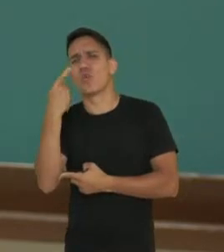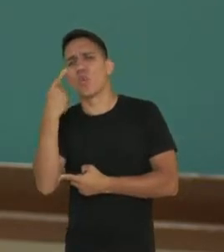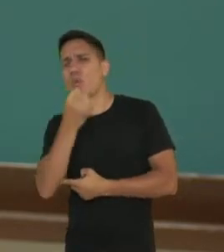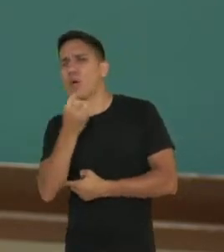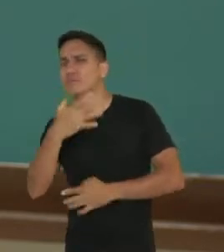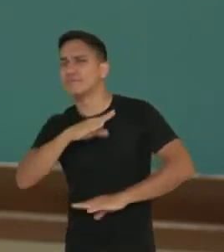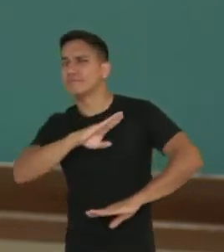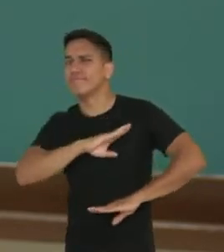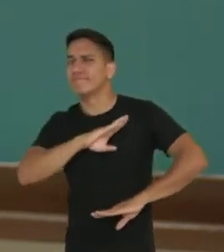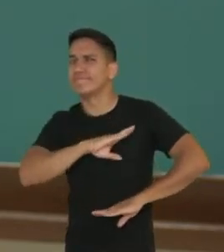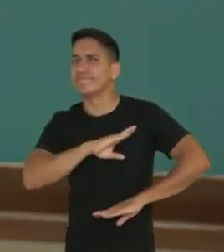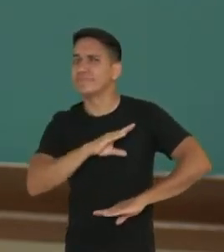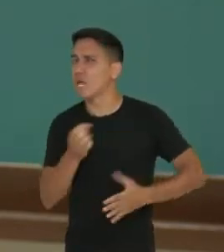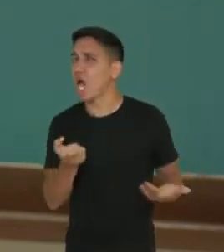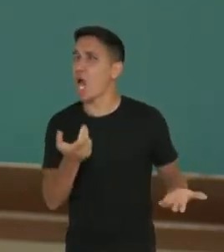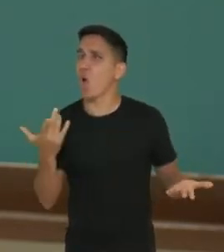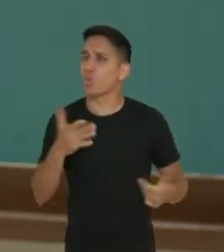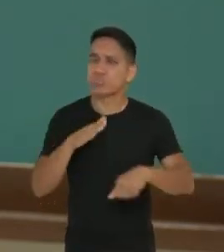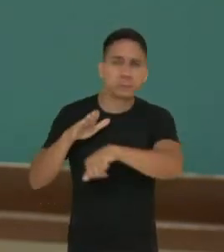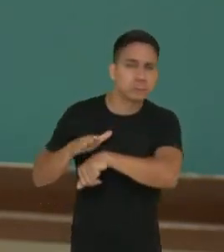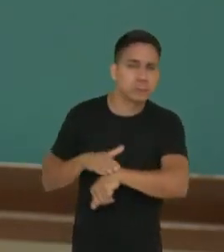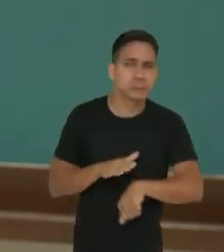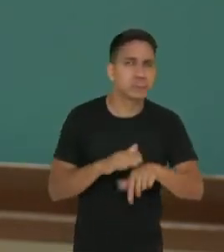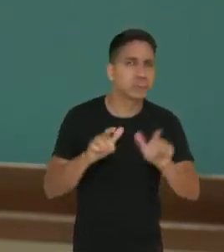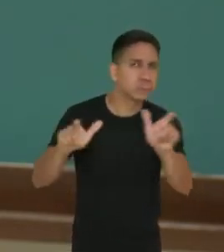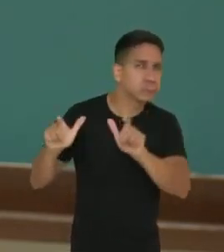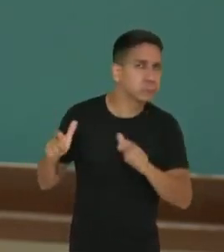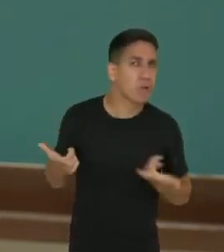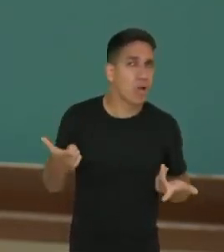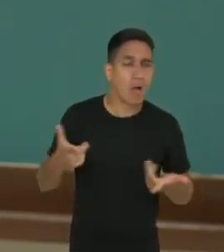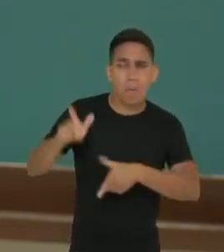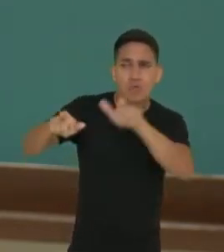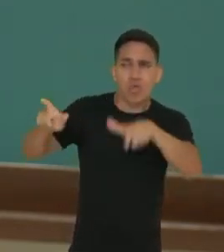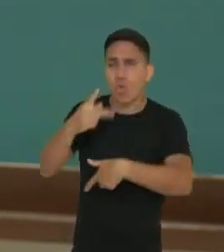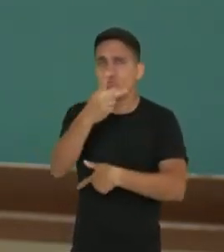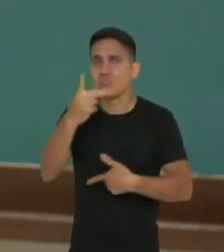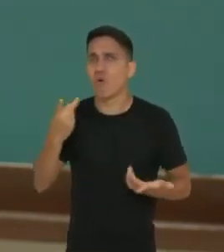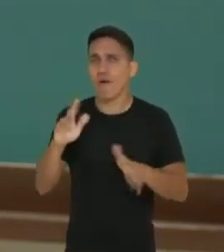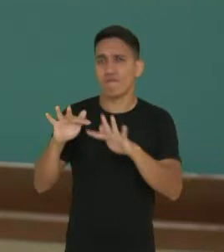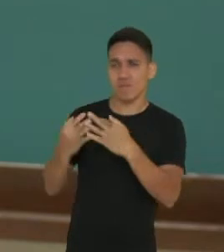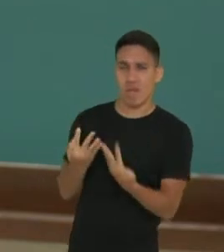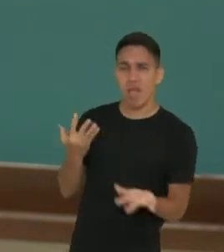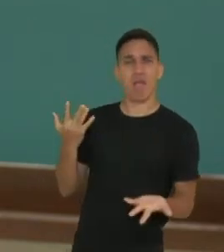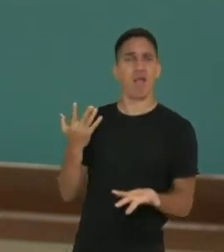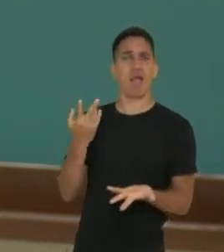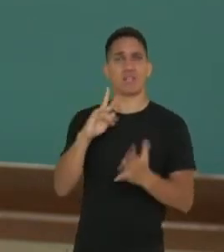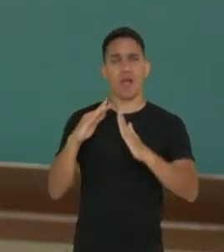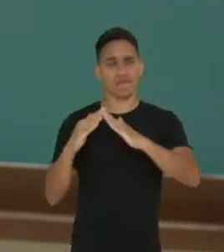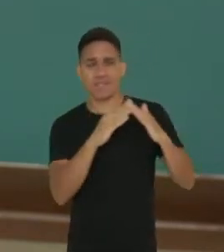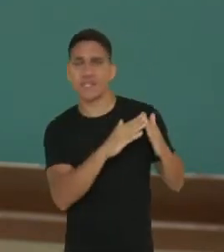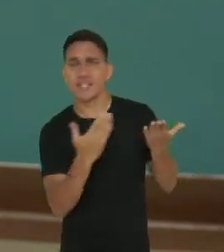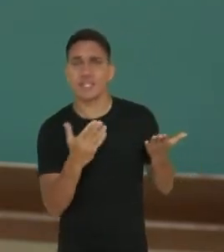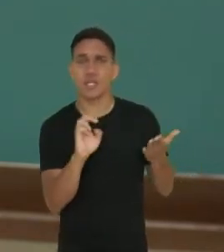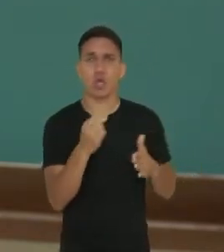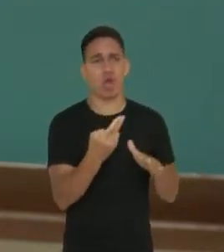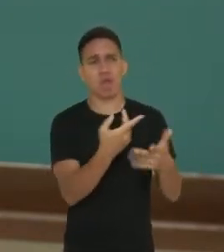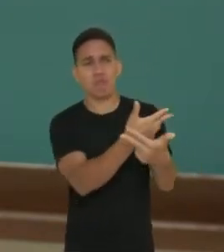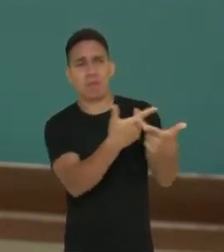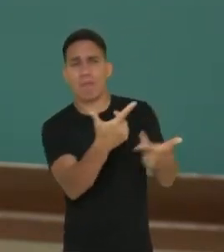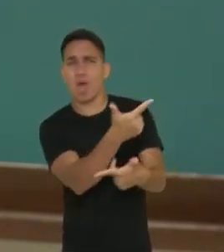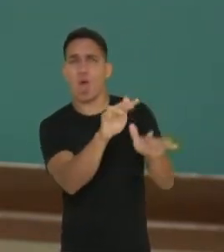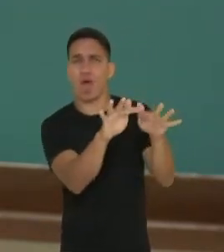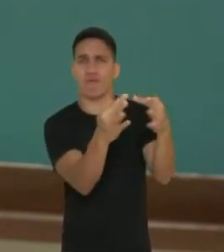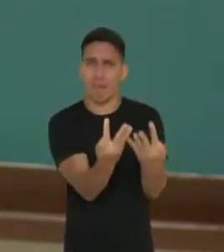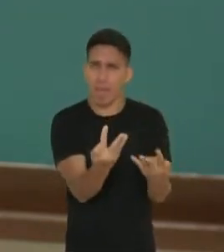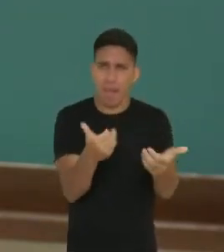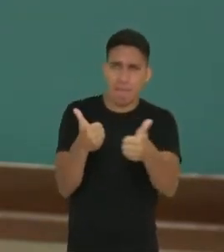causos em algum lugar, né? Pessoas da sua família, vizinhos, familiares,